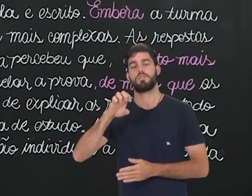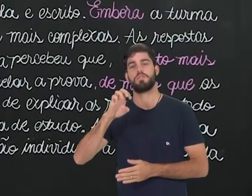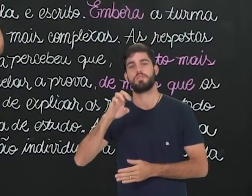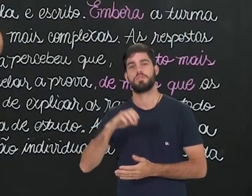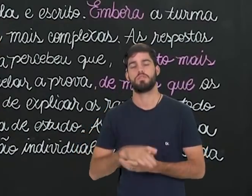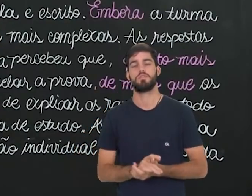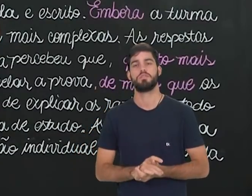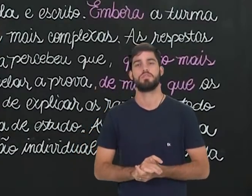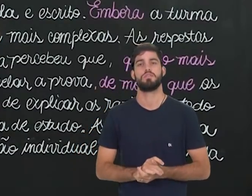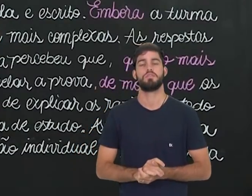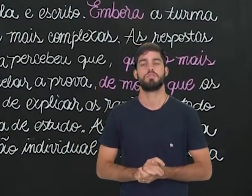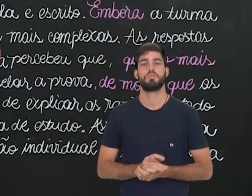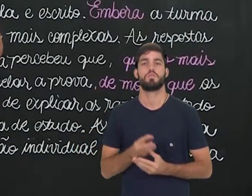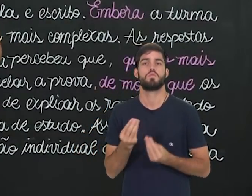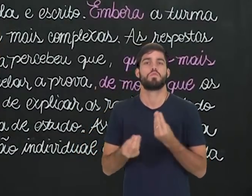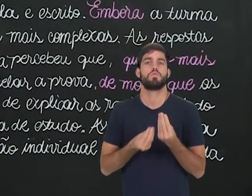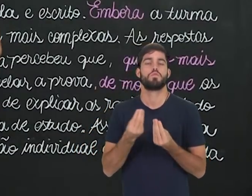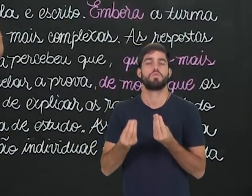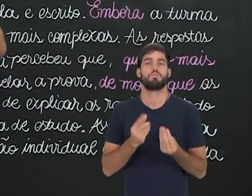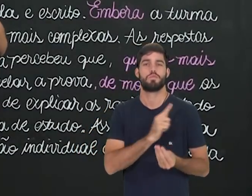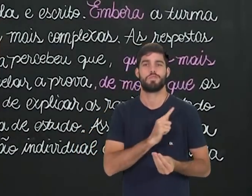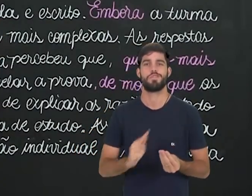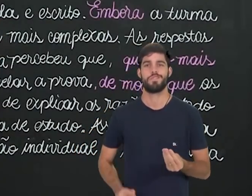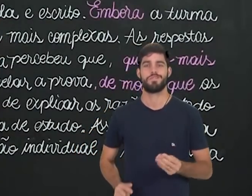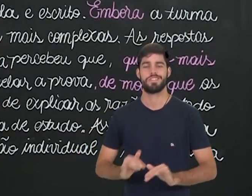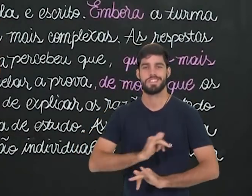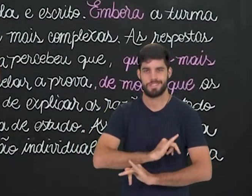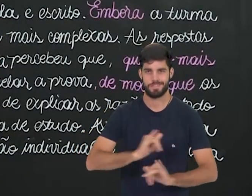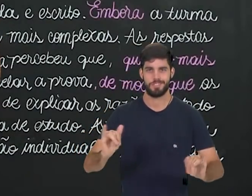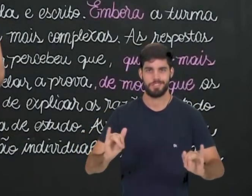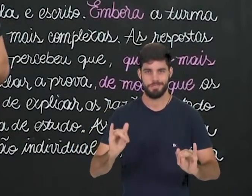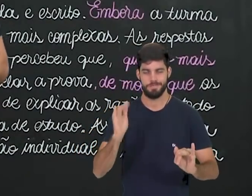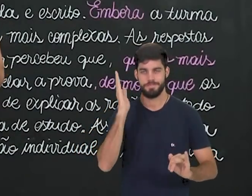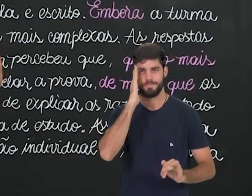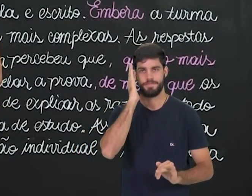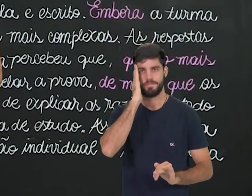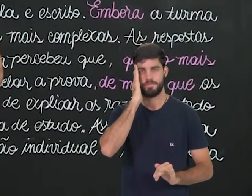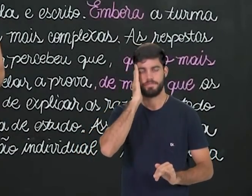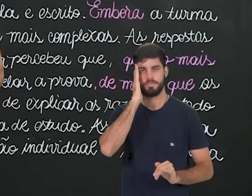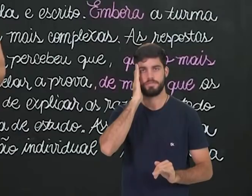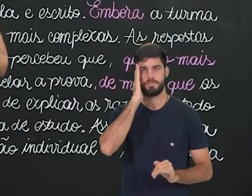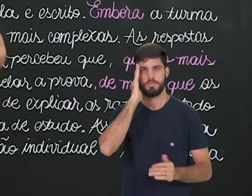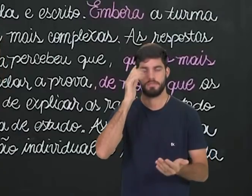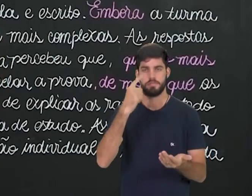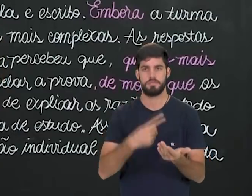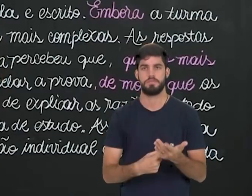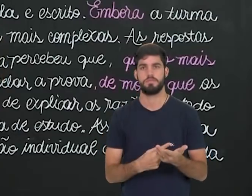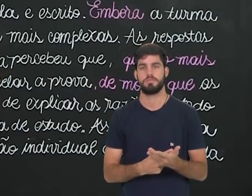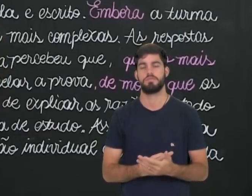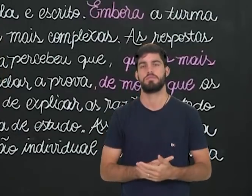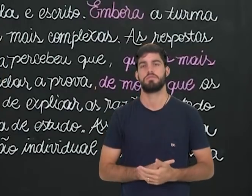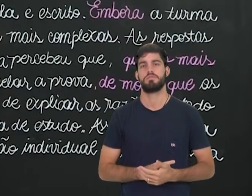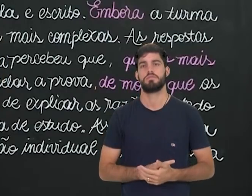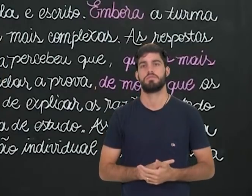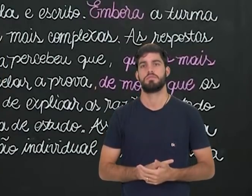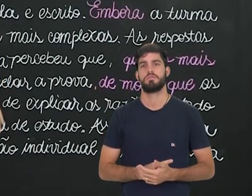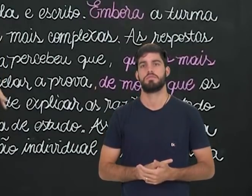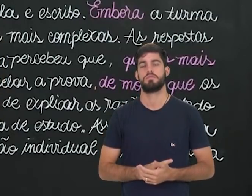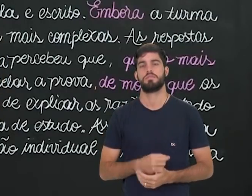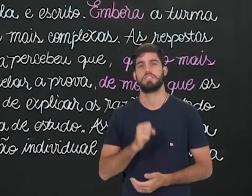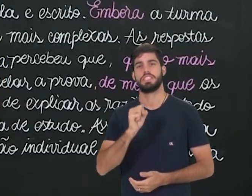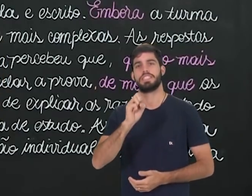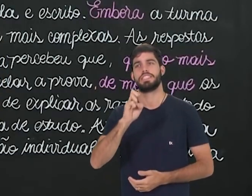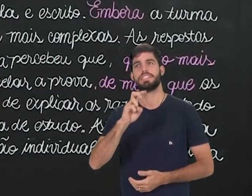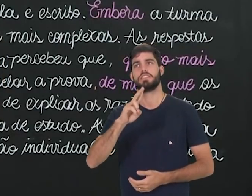de conformidade. Segundo informou o governo, essas relações marcadas por essas condições, tais como conforme,